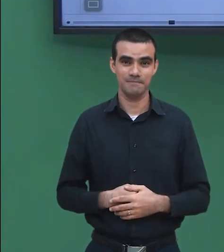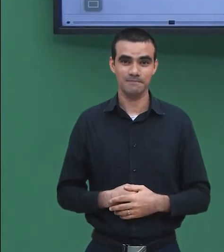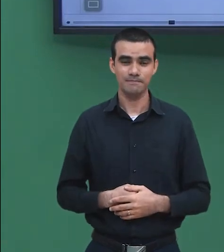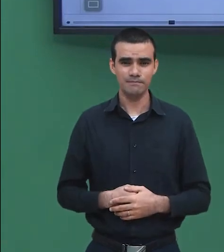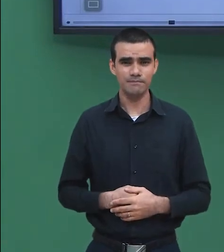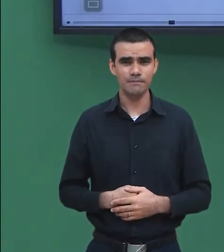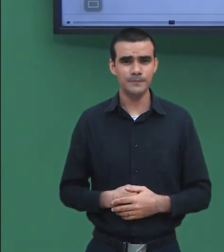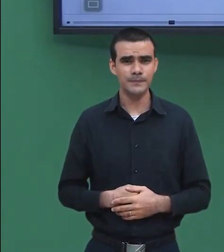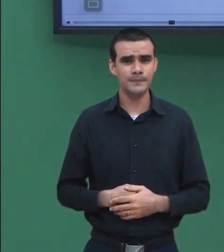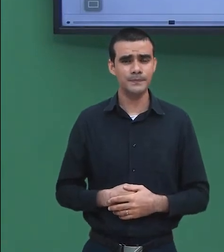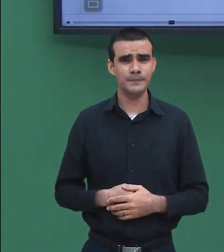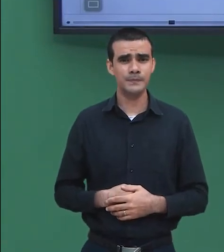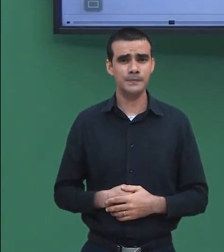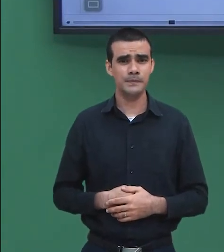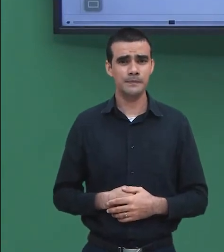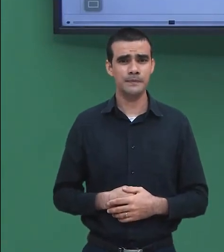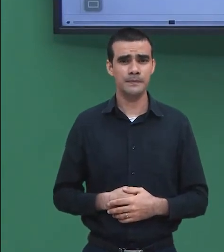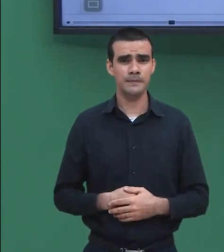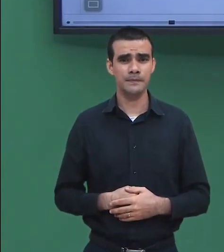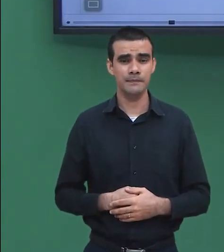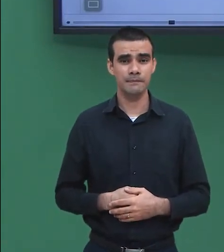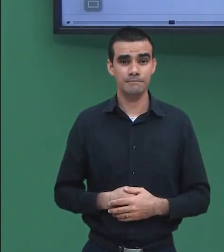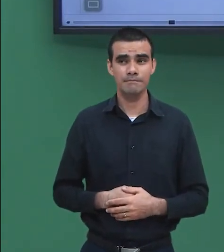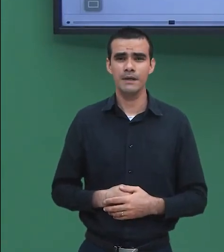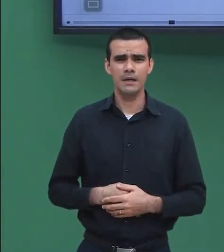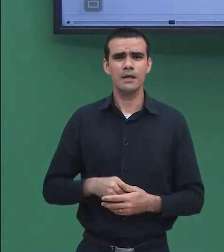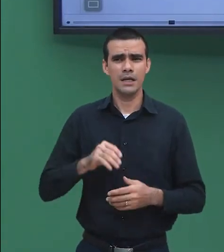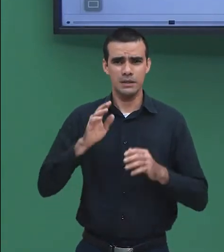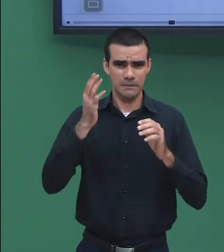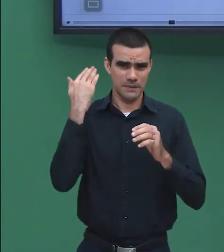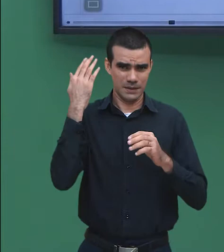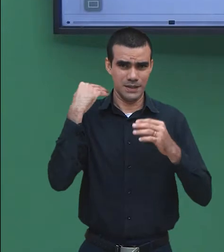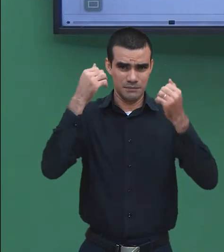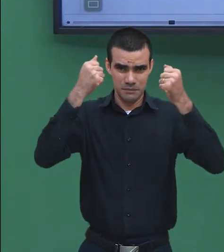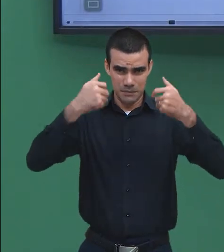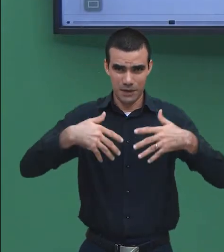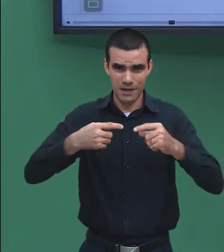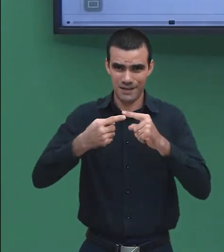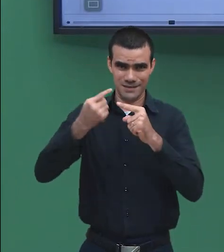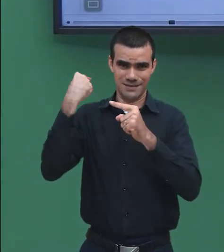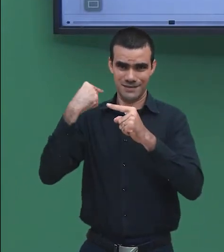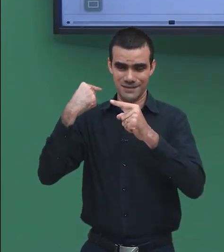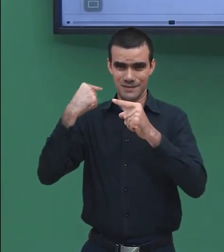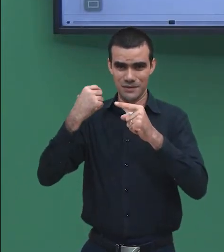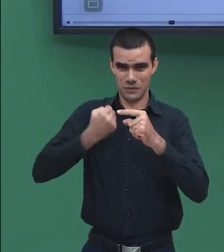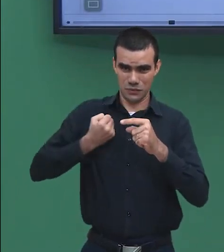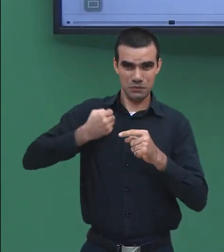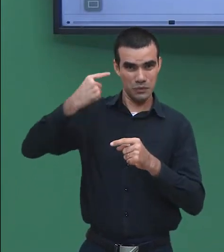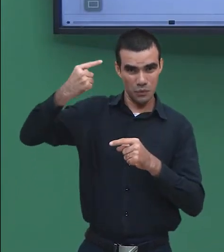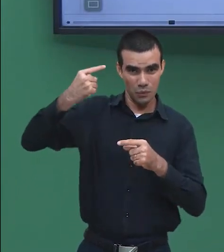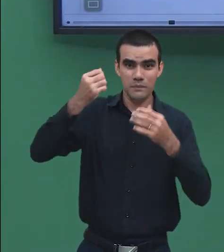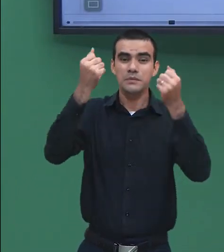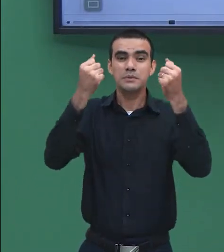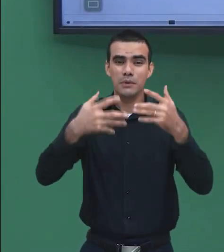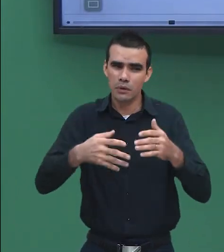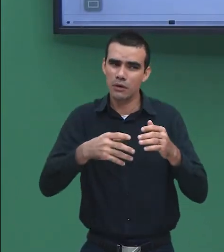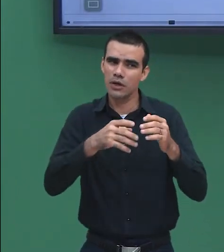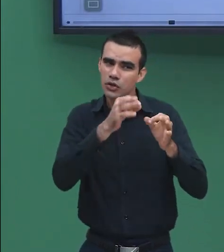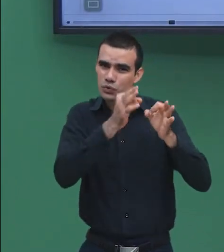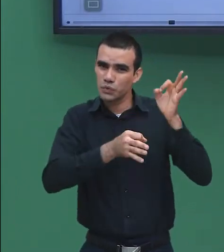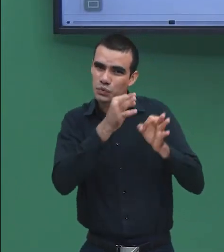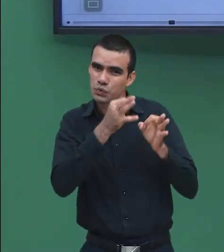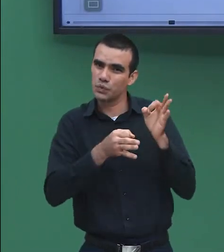Nós temos, infelizmente, como a gente já aprofundou no módulo anterior, nós temos os olhares